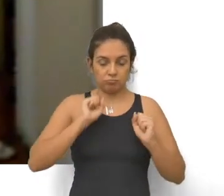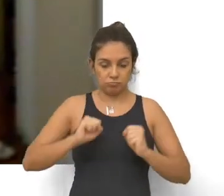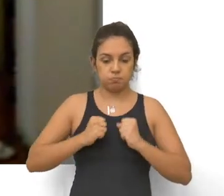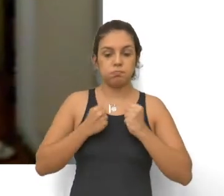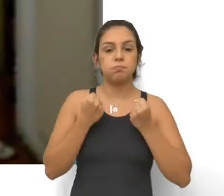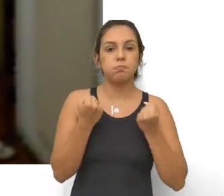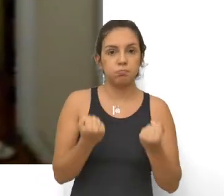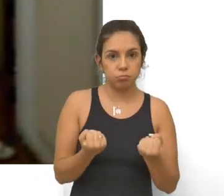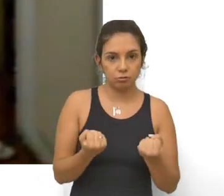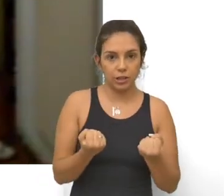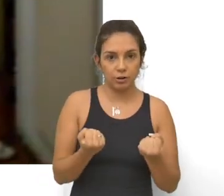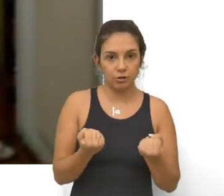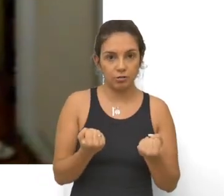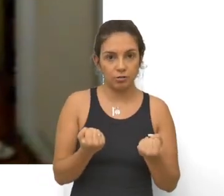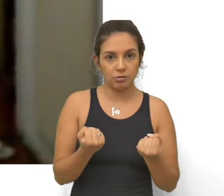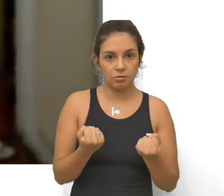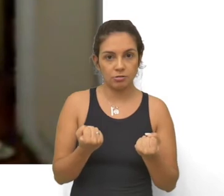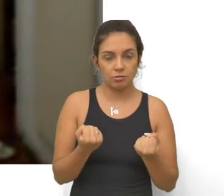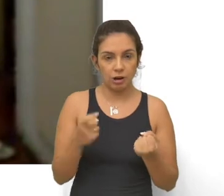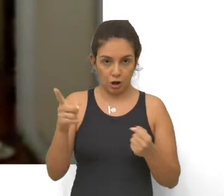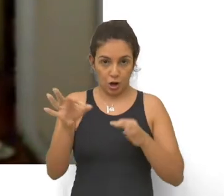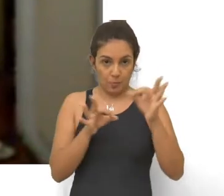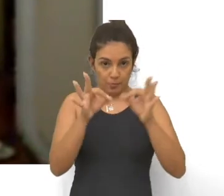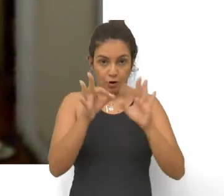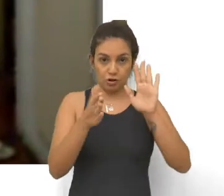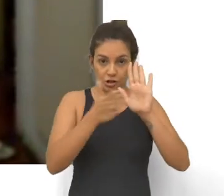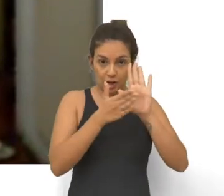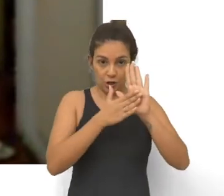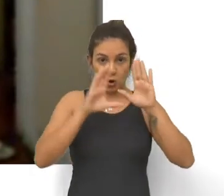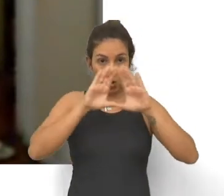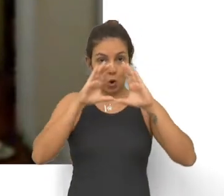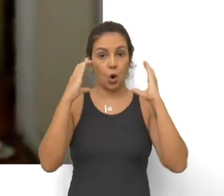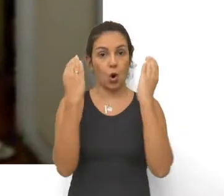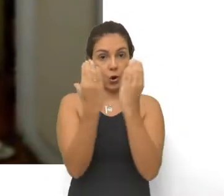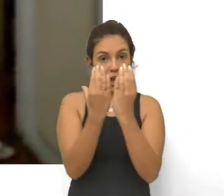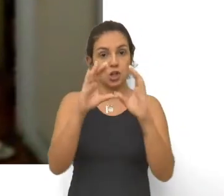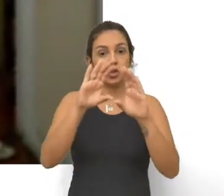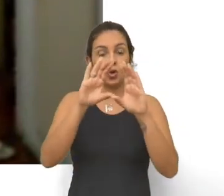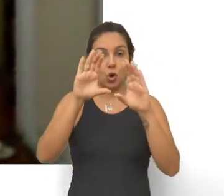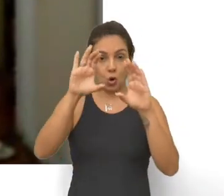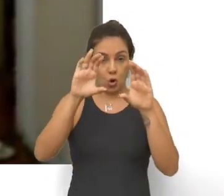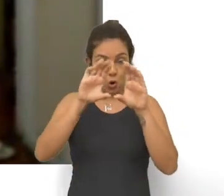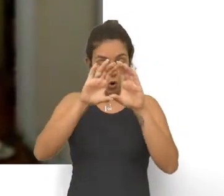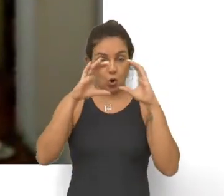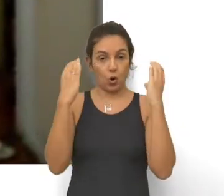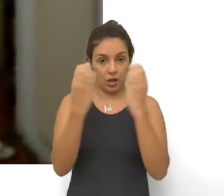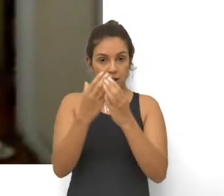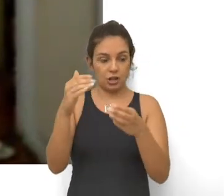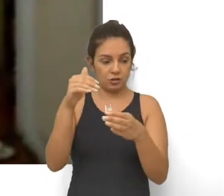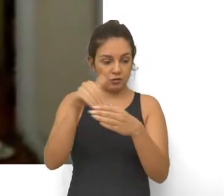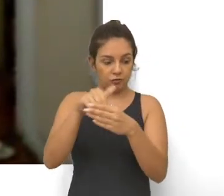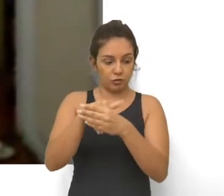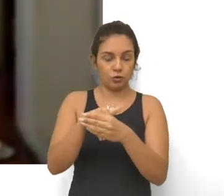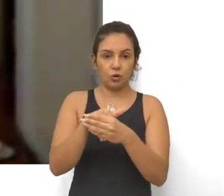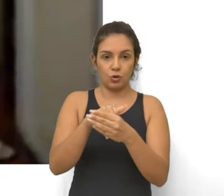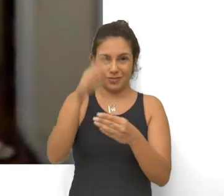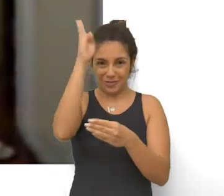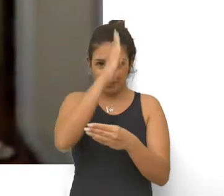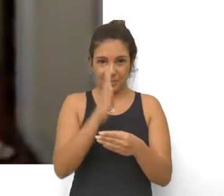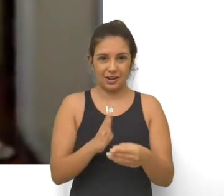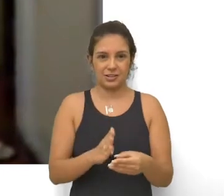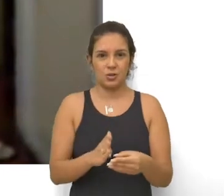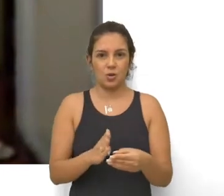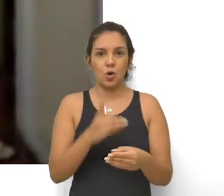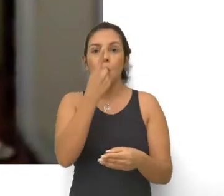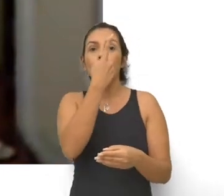teve condições, ela apresentou esse projeto para o Congresso Nacional, o Congresso votou, e ela criou uma comissão da verdade. O Brasil foi o